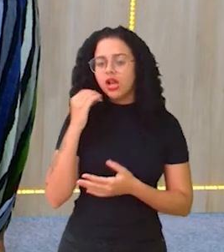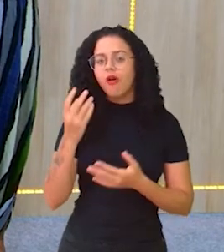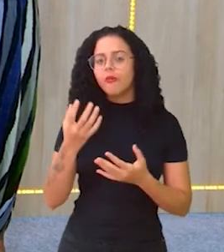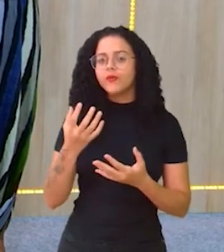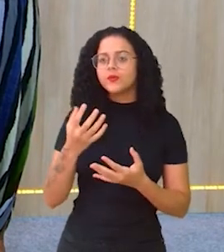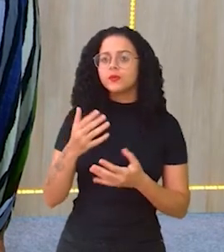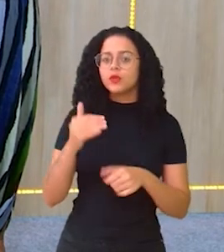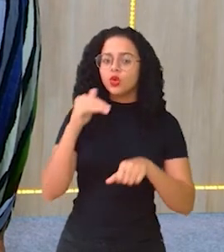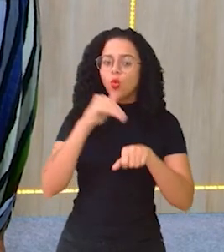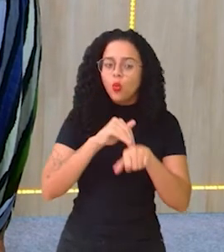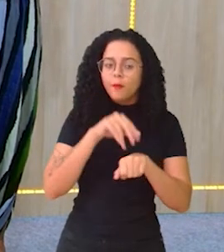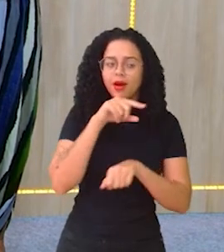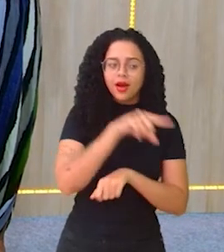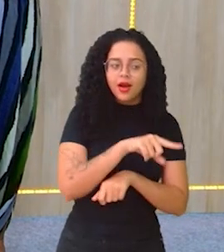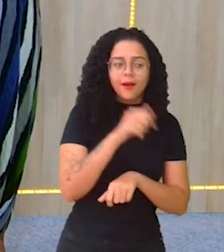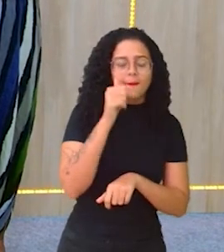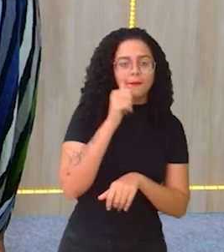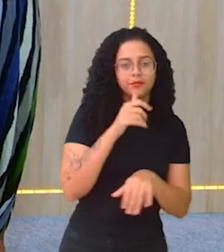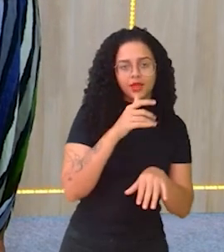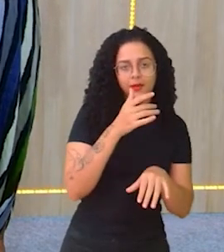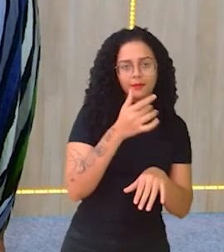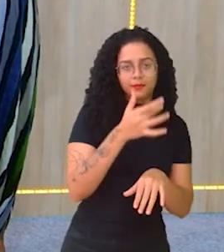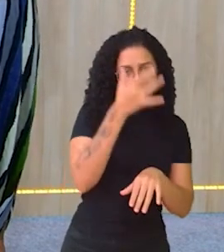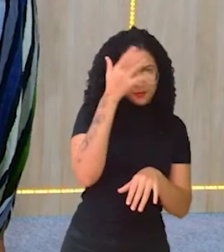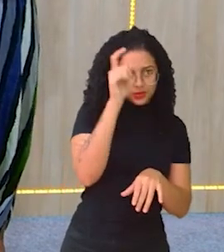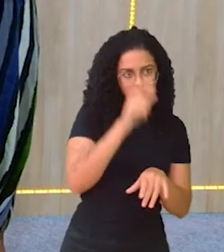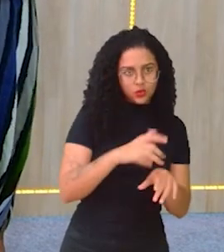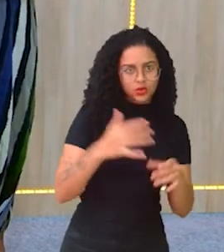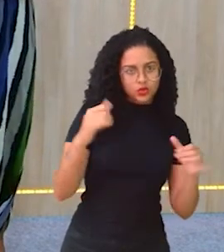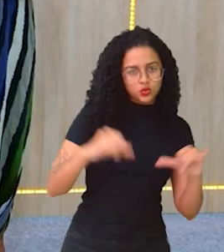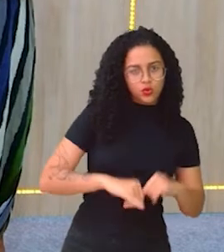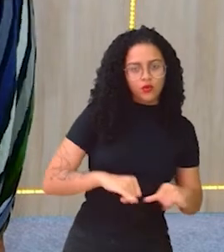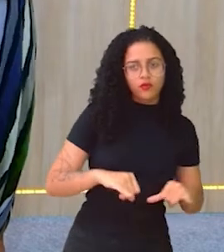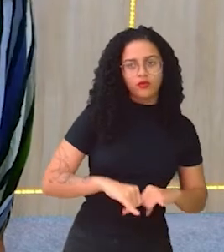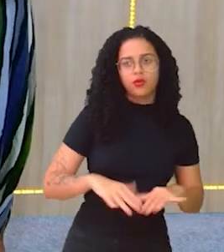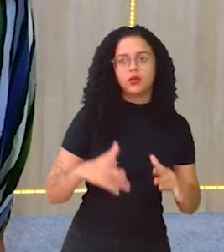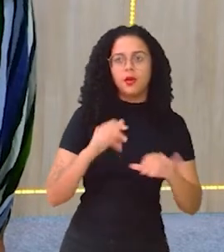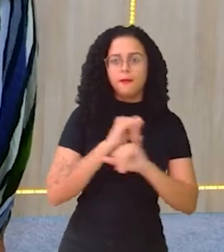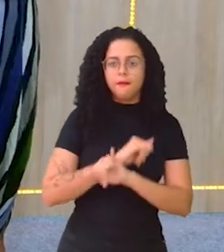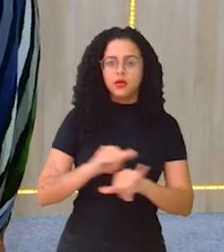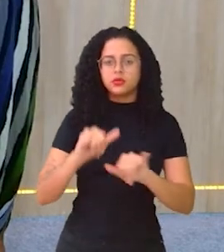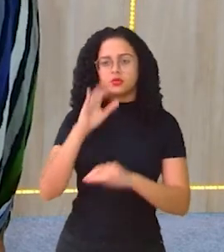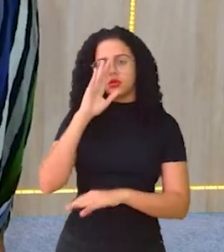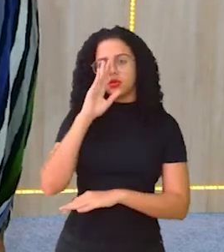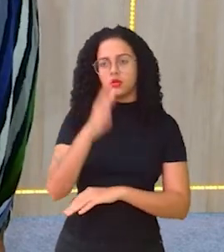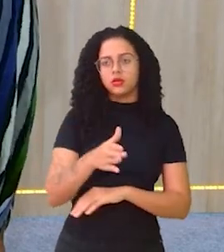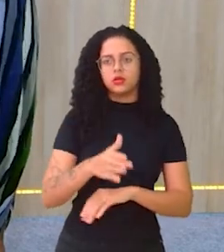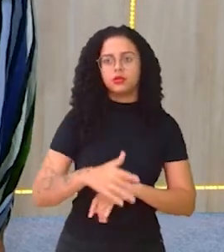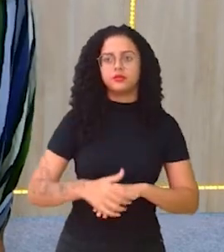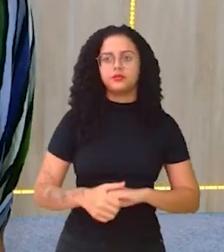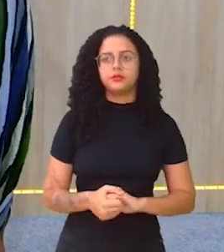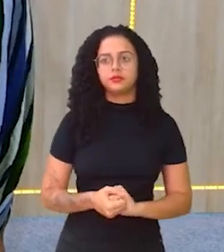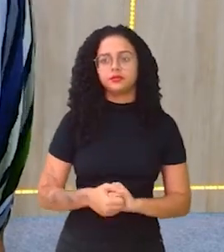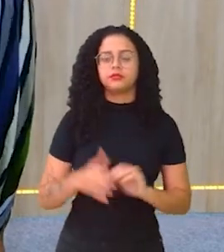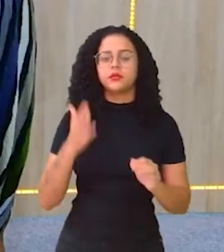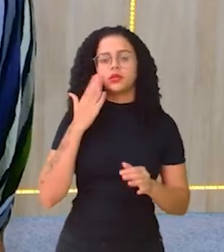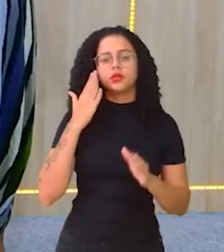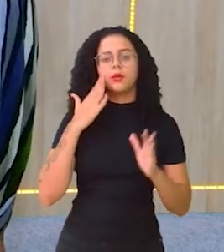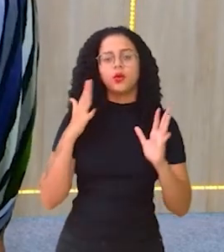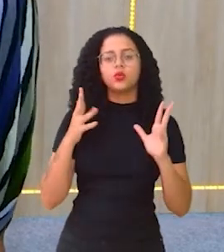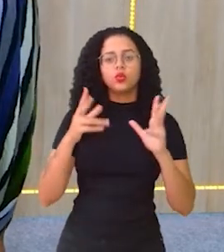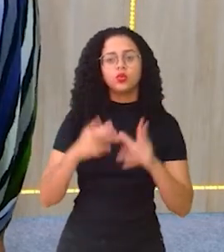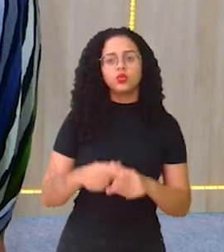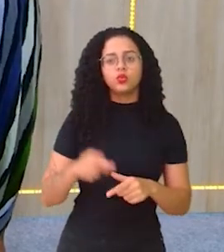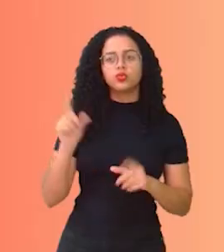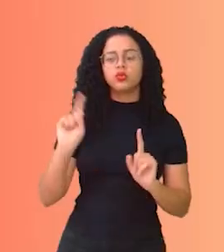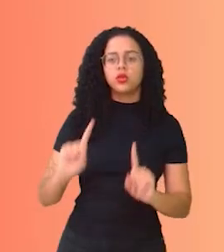de culpabilizar a vítima. Beleza? Então, isso é a mensagem bem direta disso aí. Pois é, sabendo tudo isso, então a gente trouxe